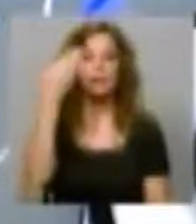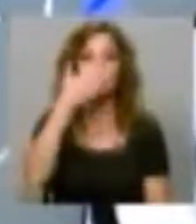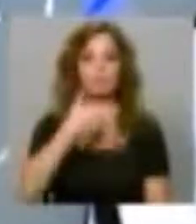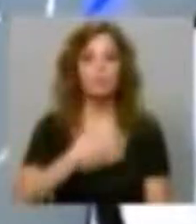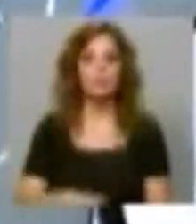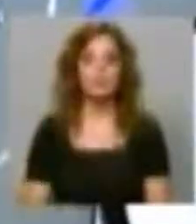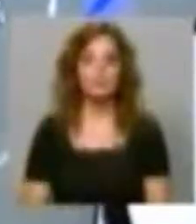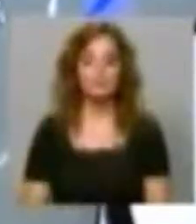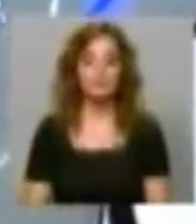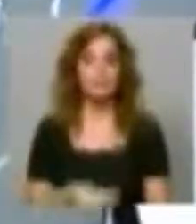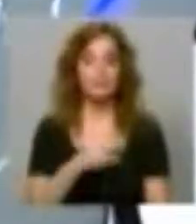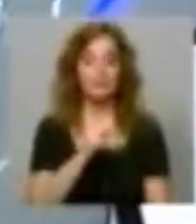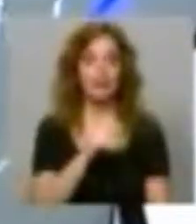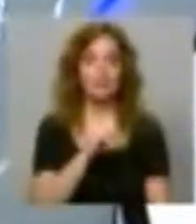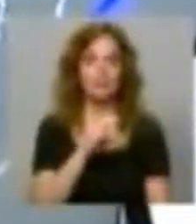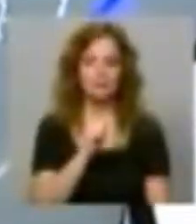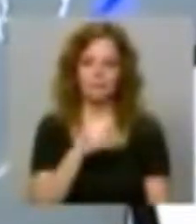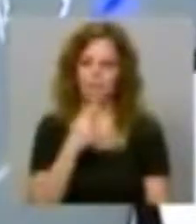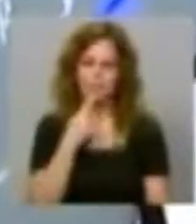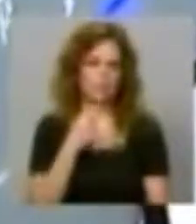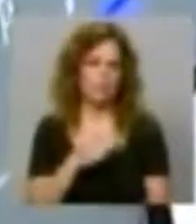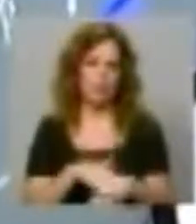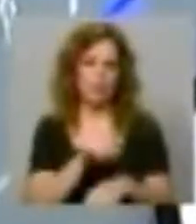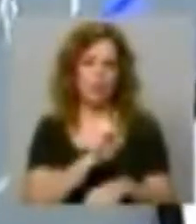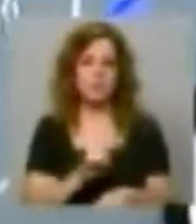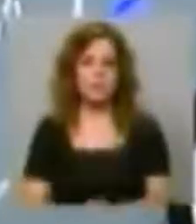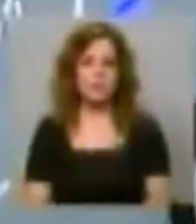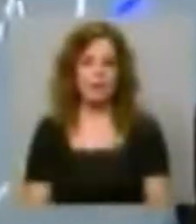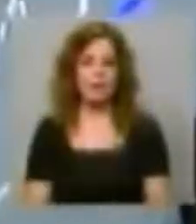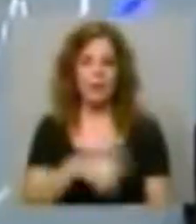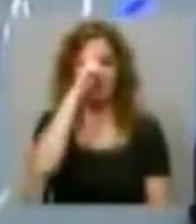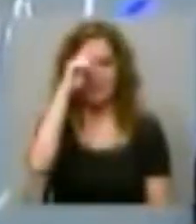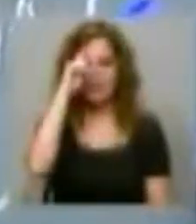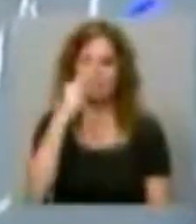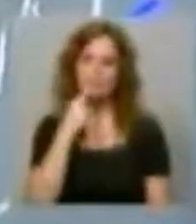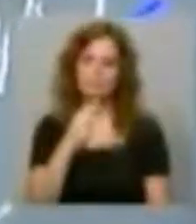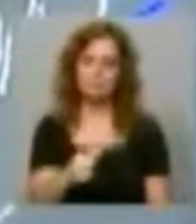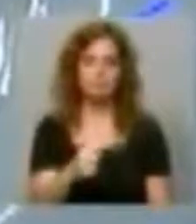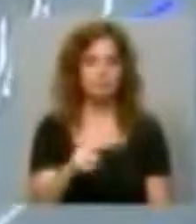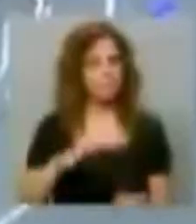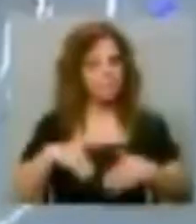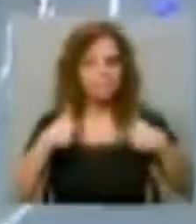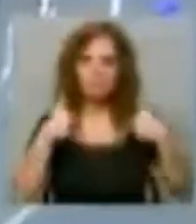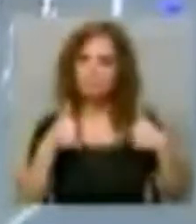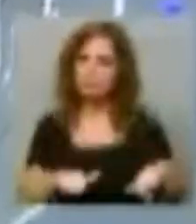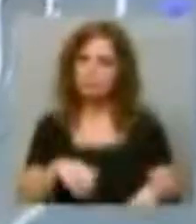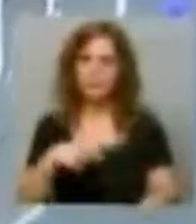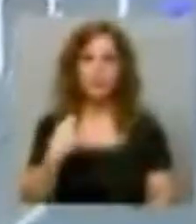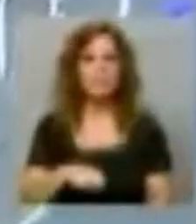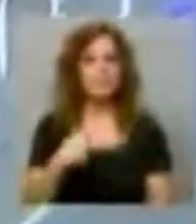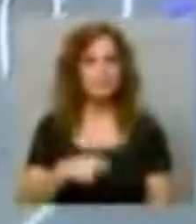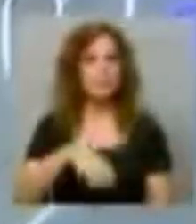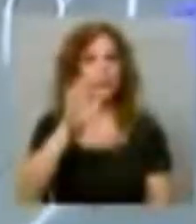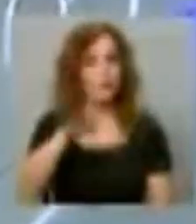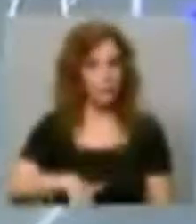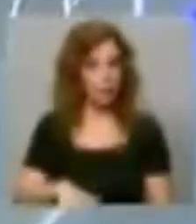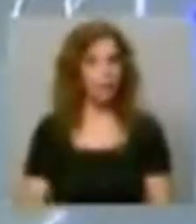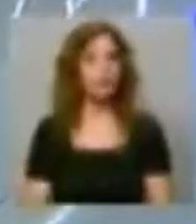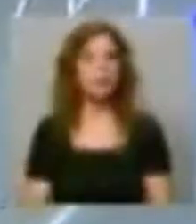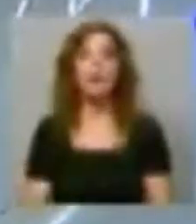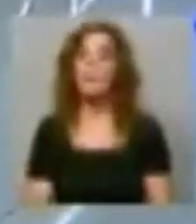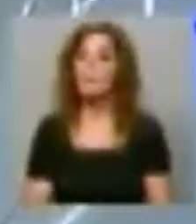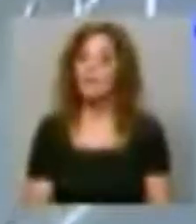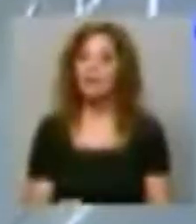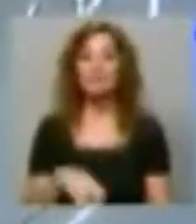um diz que não sai madrid impôs a visão do presidente do governo da catalunha aspetos mundo diz que é agora